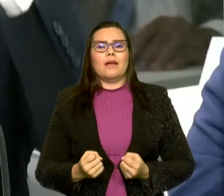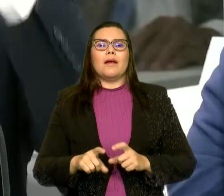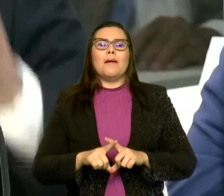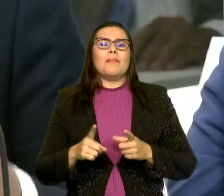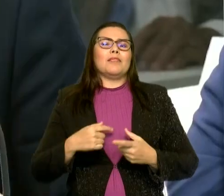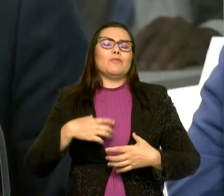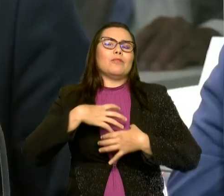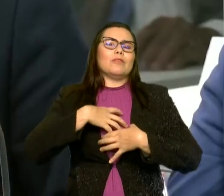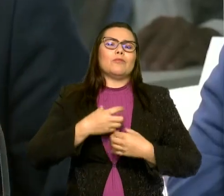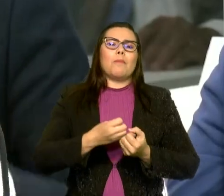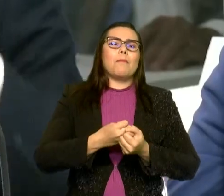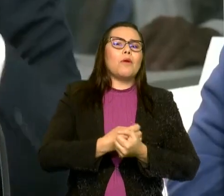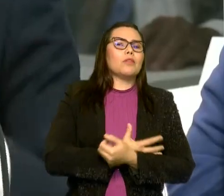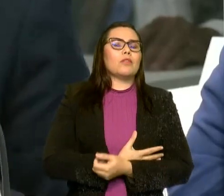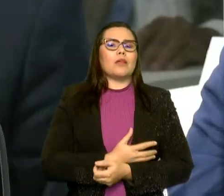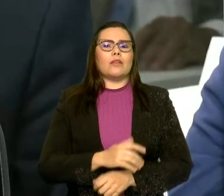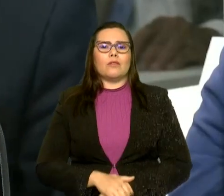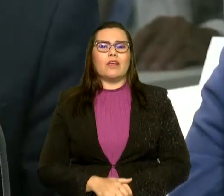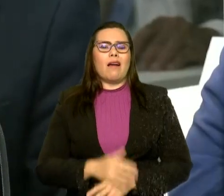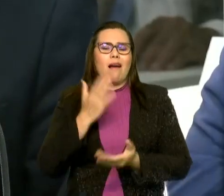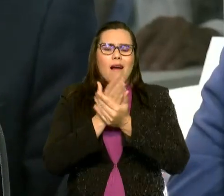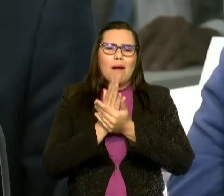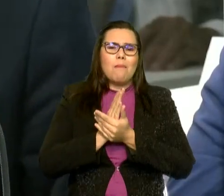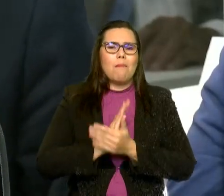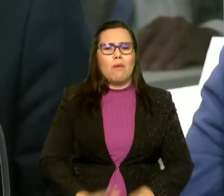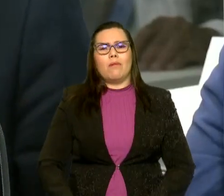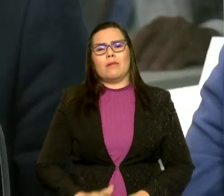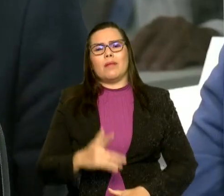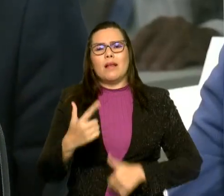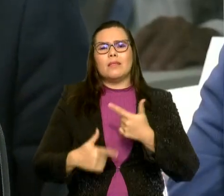encerra essa fase, a gente encerra essa batalha